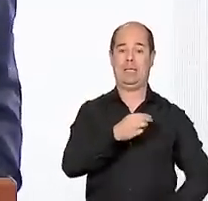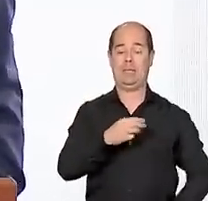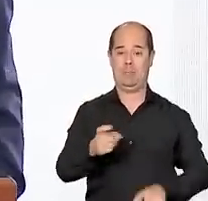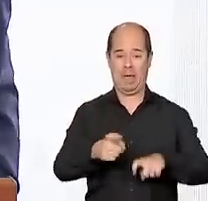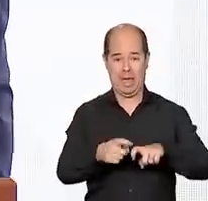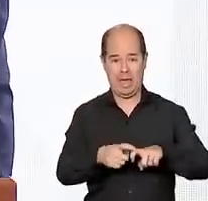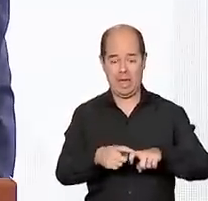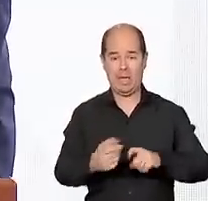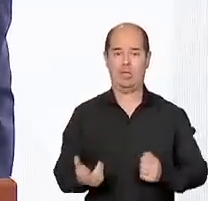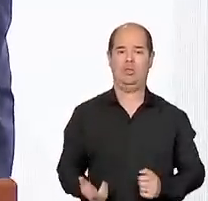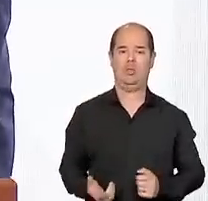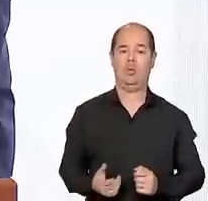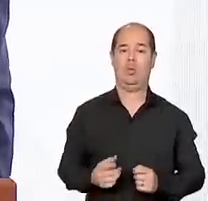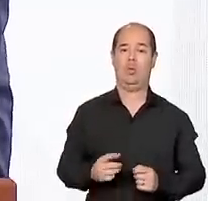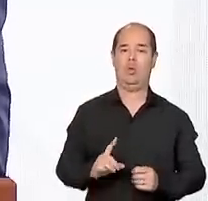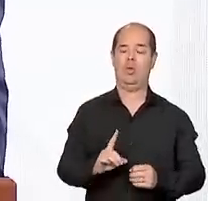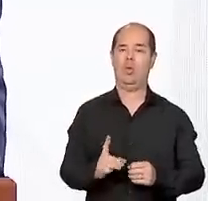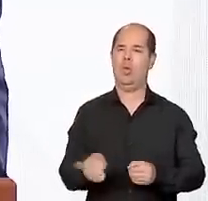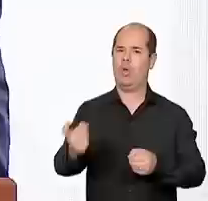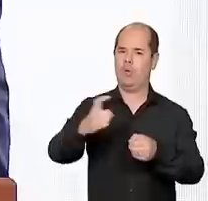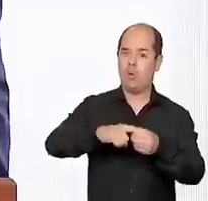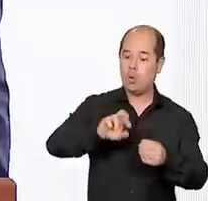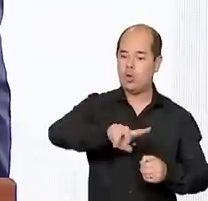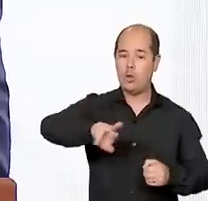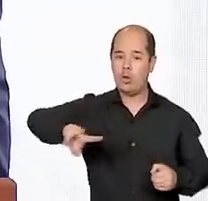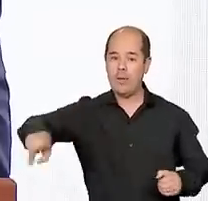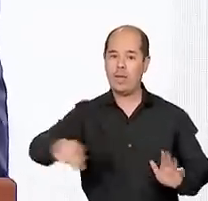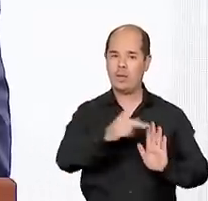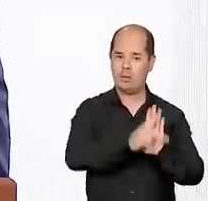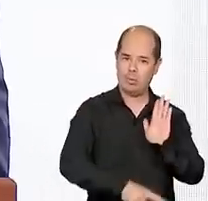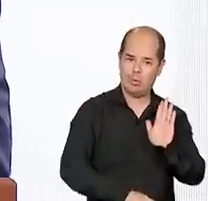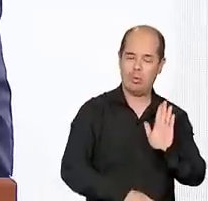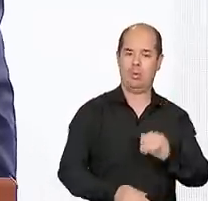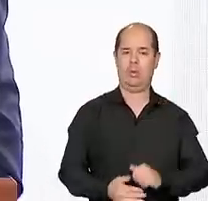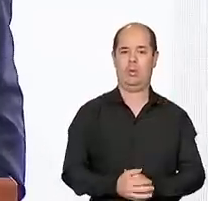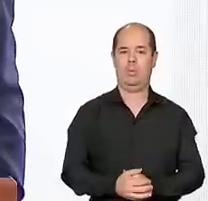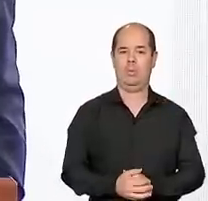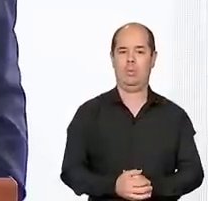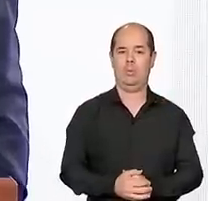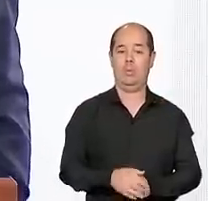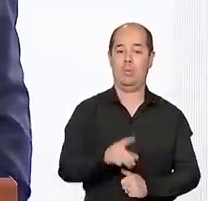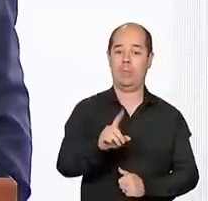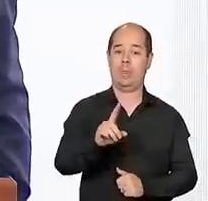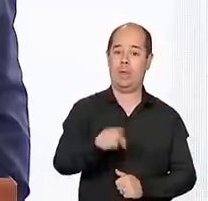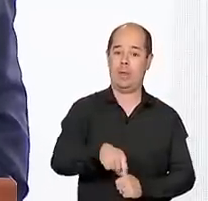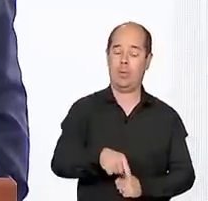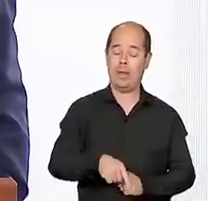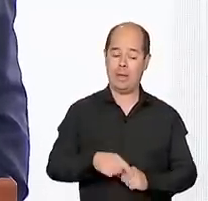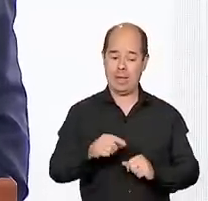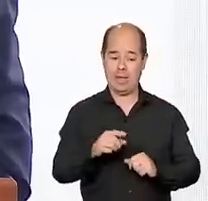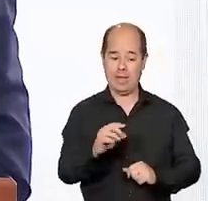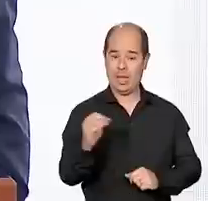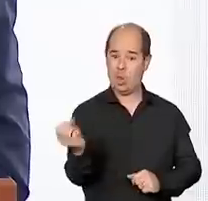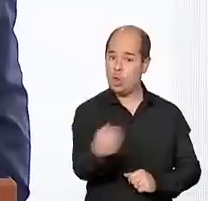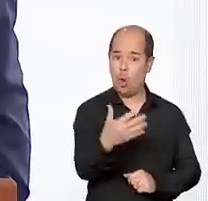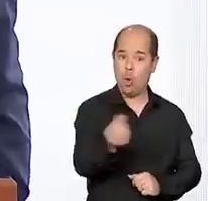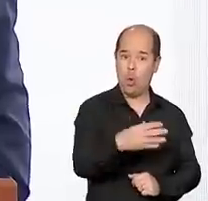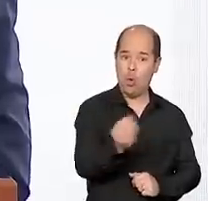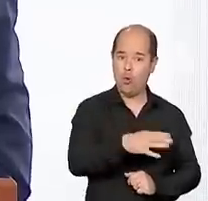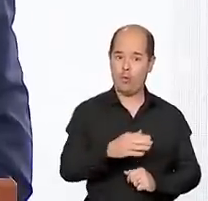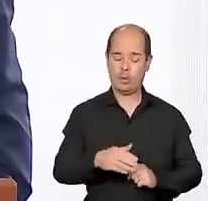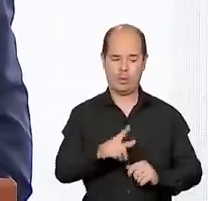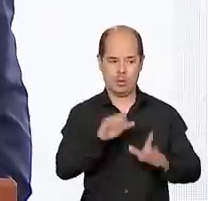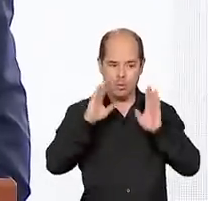uma neoindustrialização baseada na inovação, 40 bilhões com